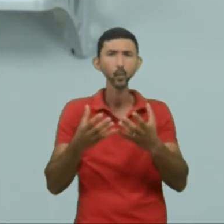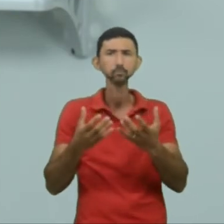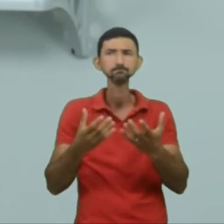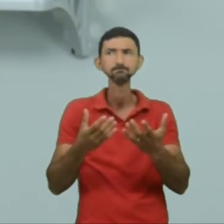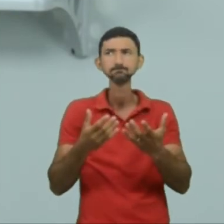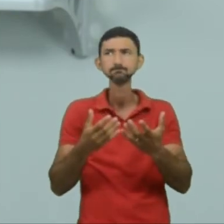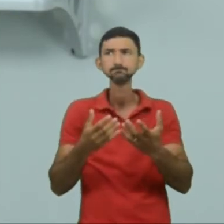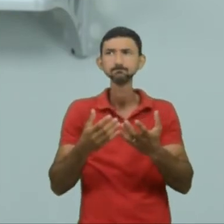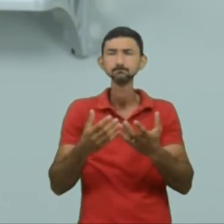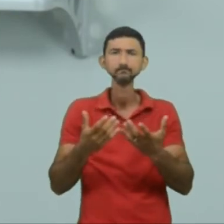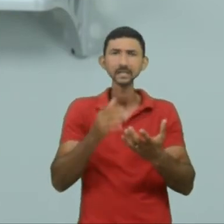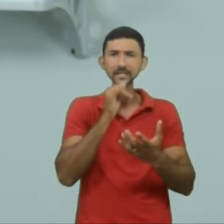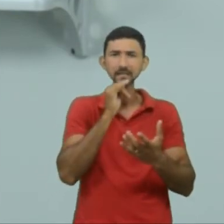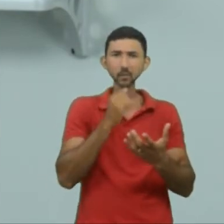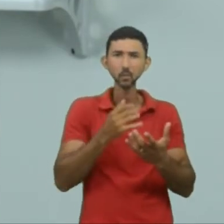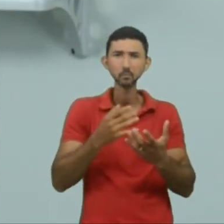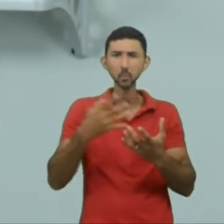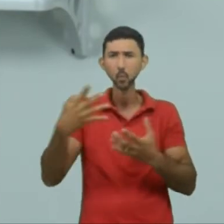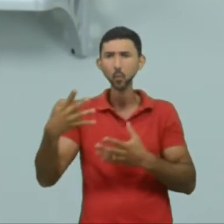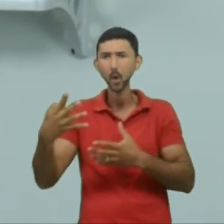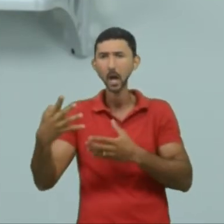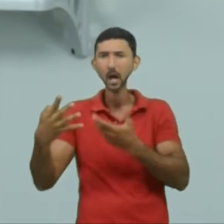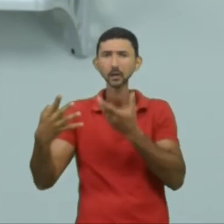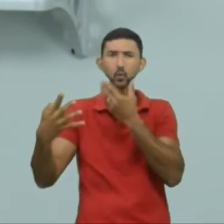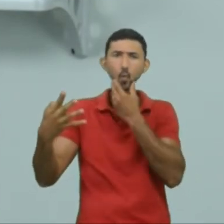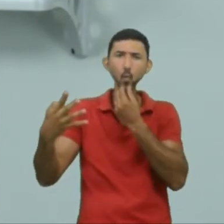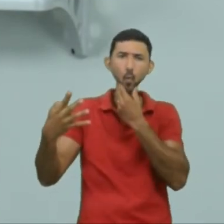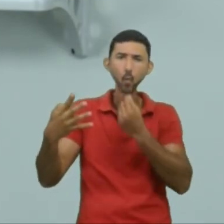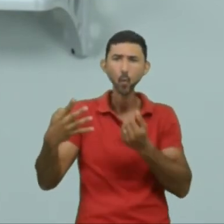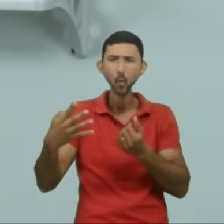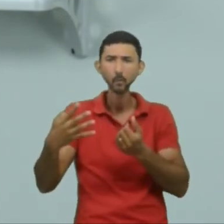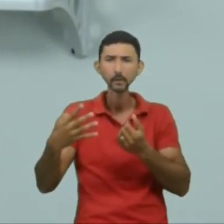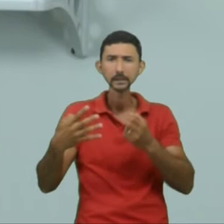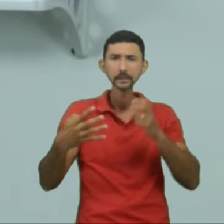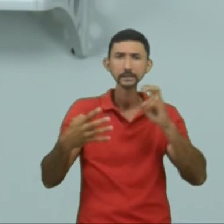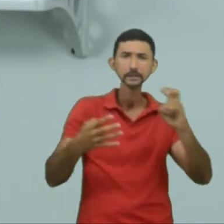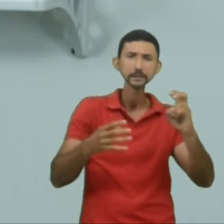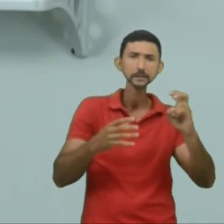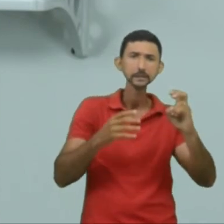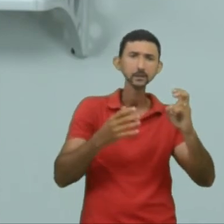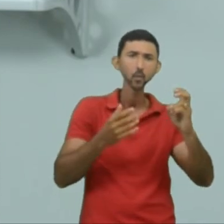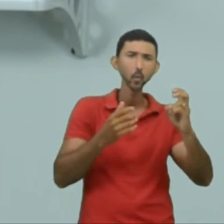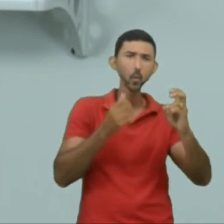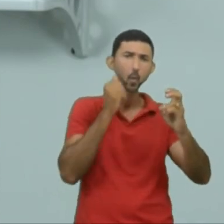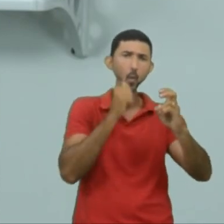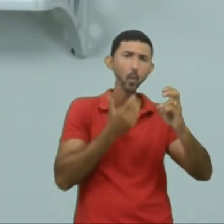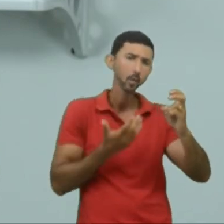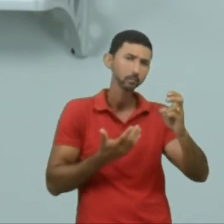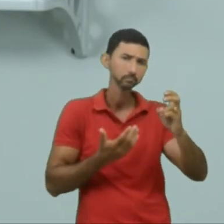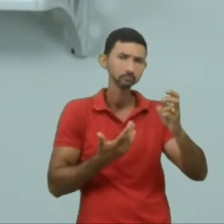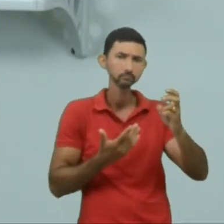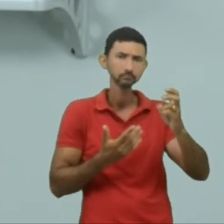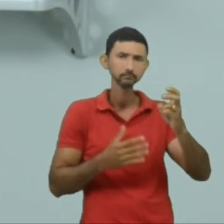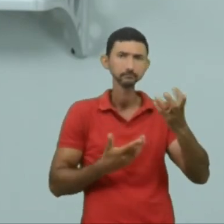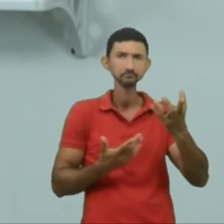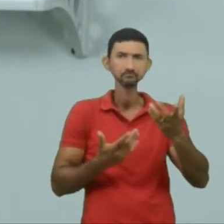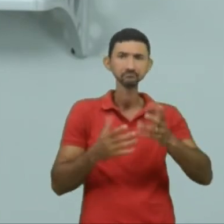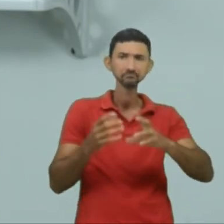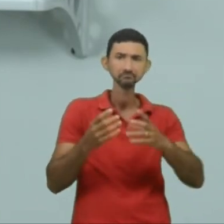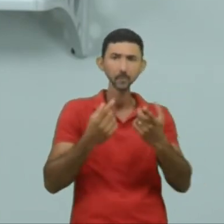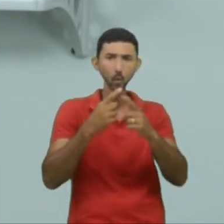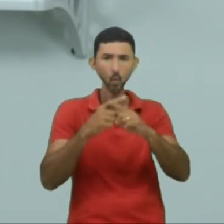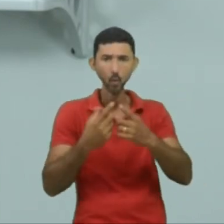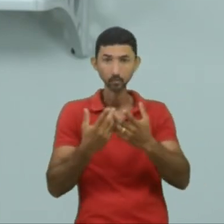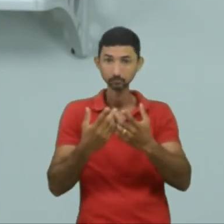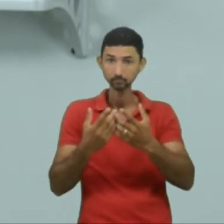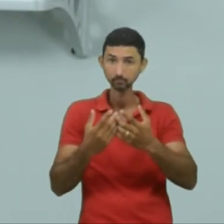com 4 meninas e 5 meninos. Então eu vou multiplicar 4 por 5. Não,